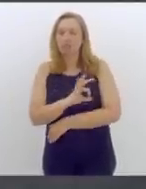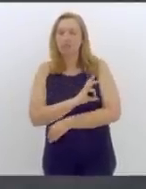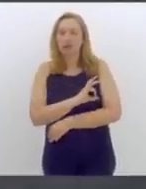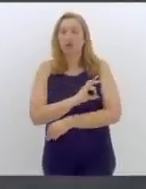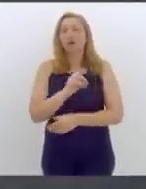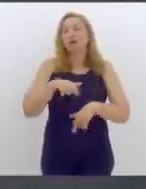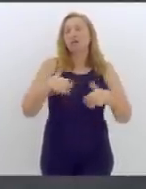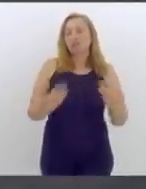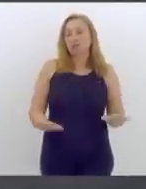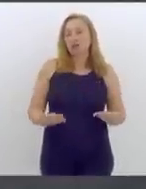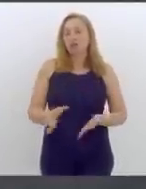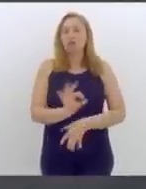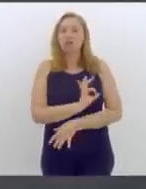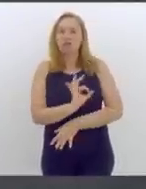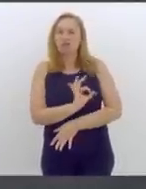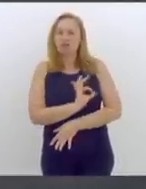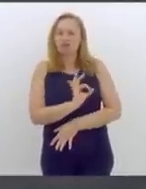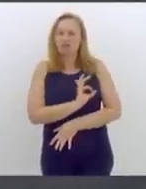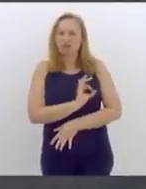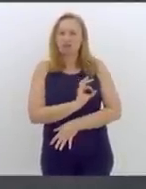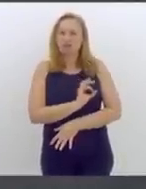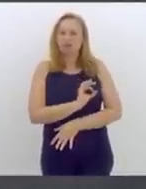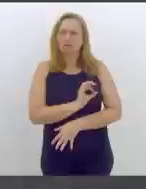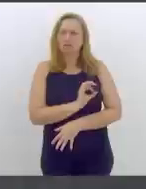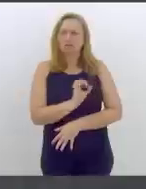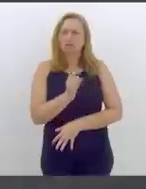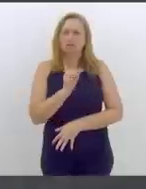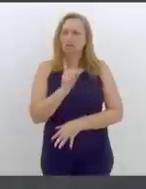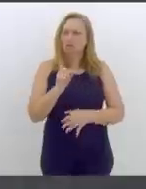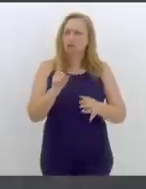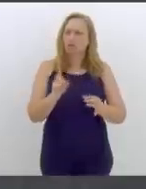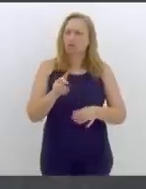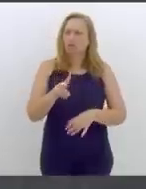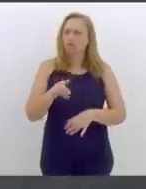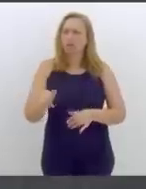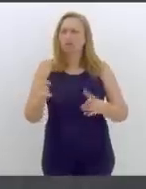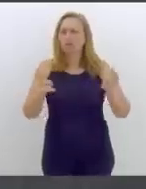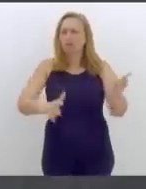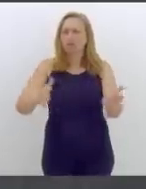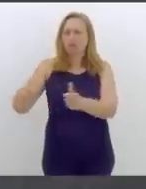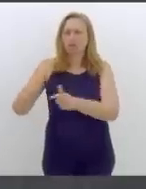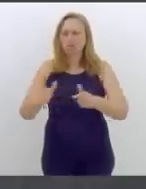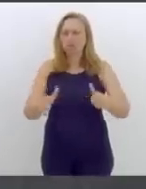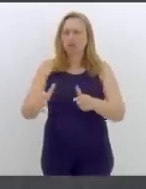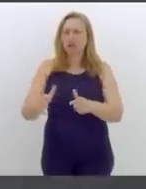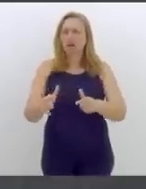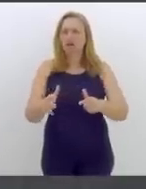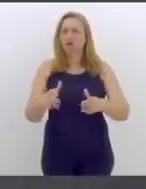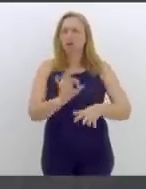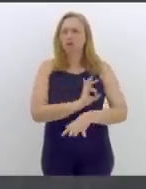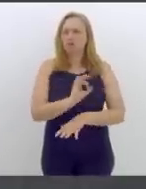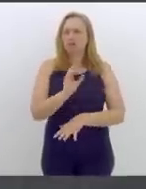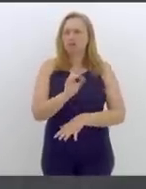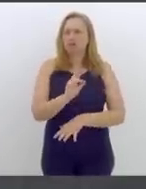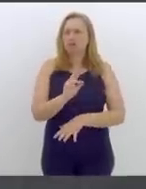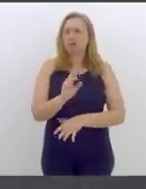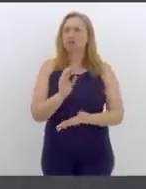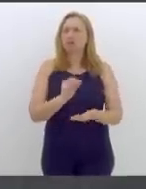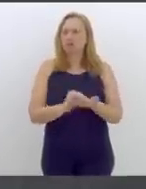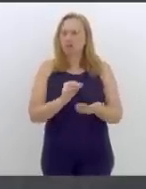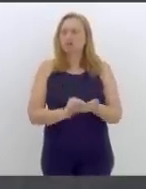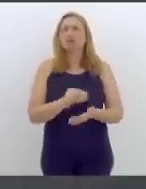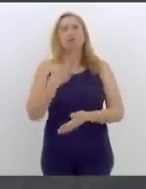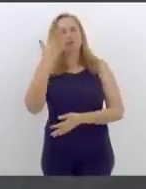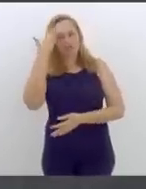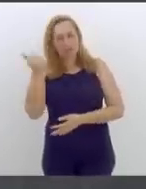os policiais estão deixando essas regiões e o policiamento nunca é o suficiente mas a gente sabe que tem polícia no TJ